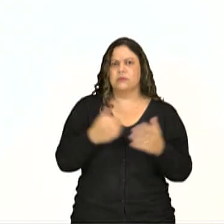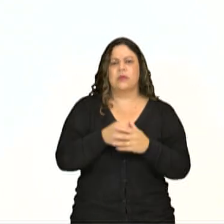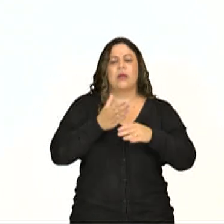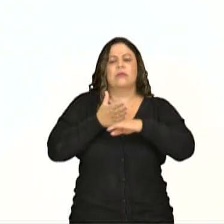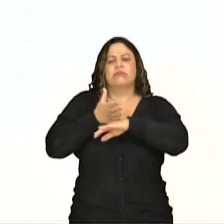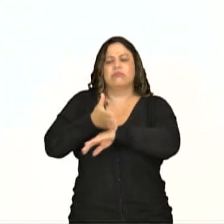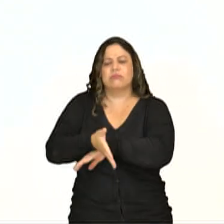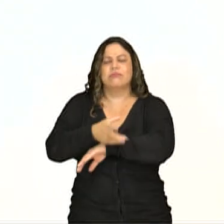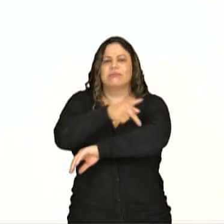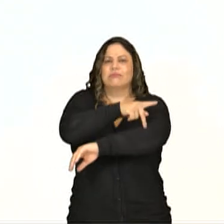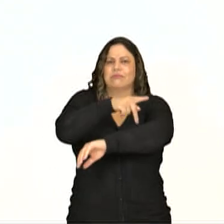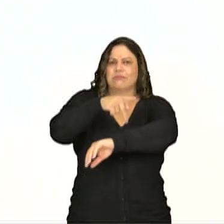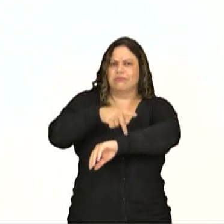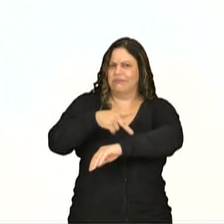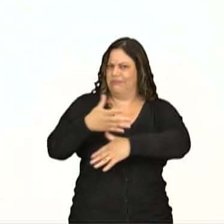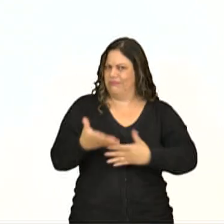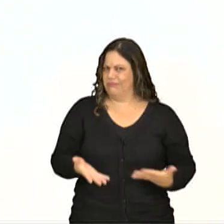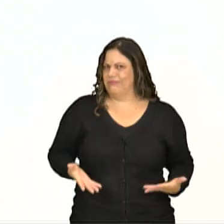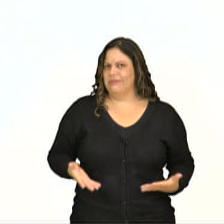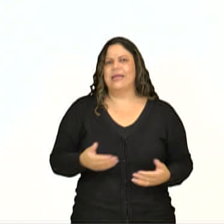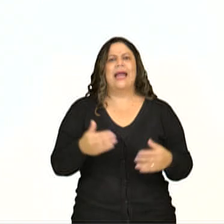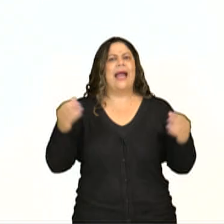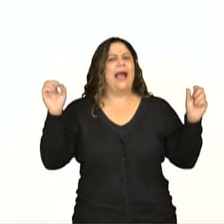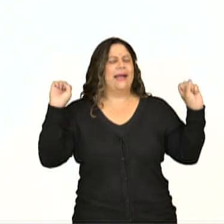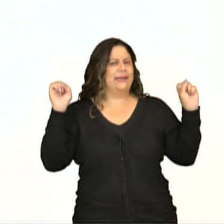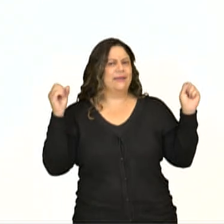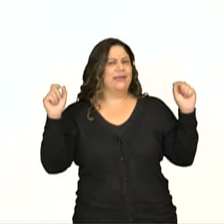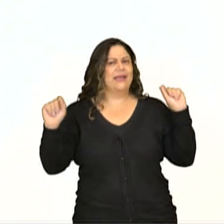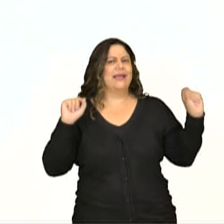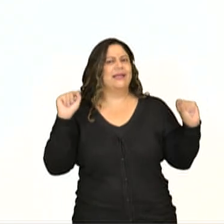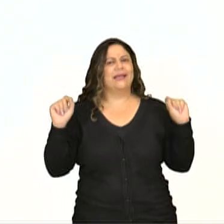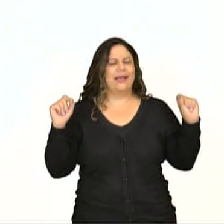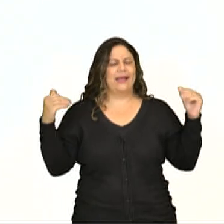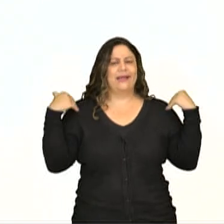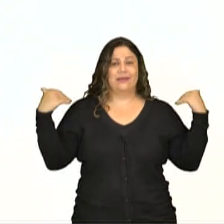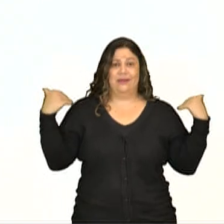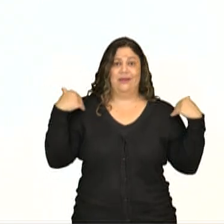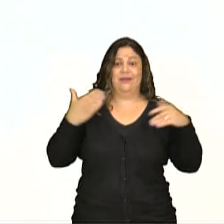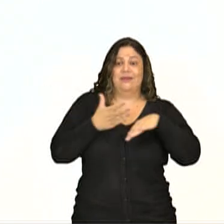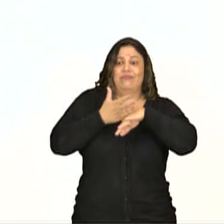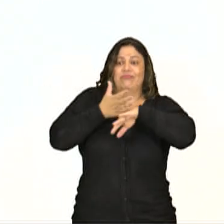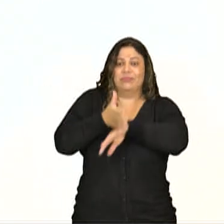intervenção pedagógica. Então, a educação física ela vai intervir, ela vai